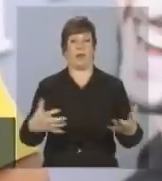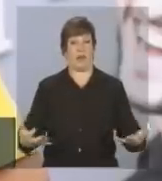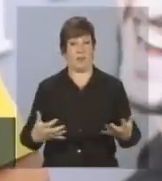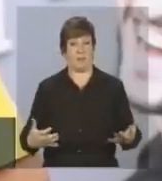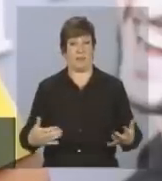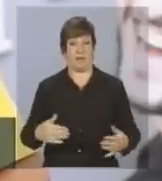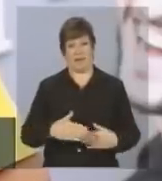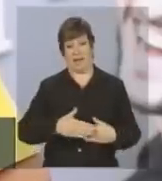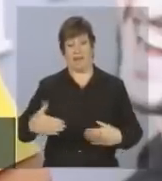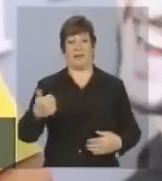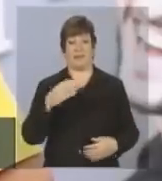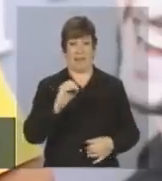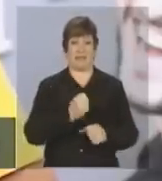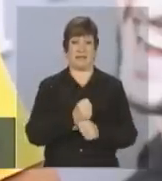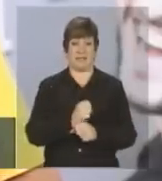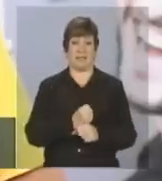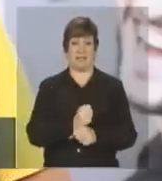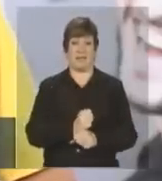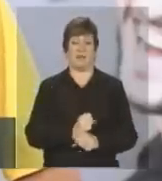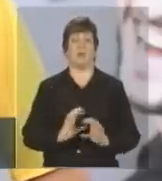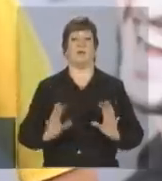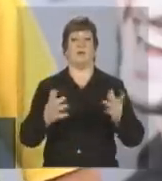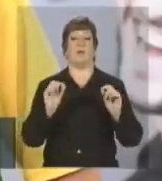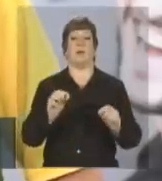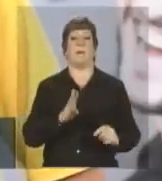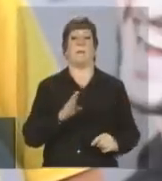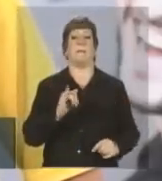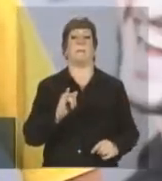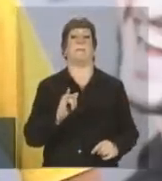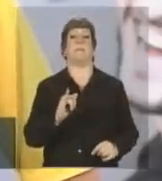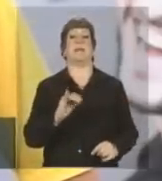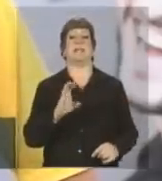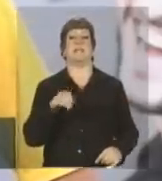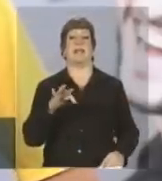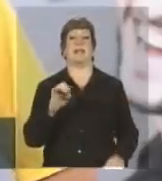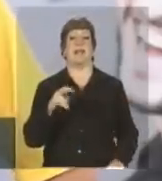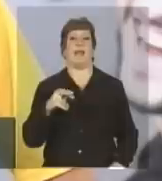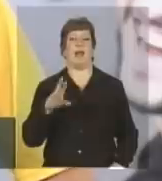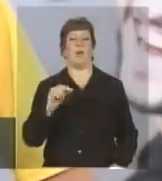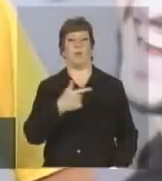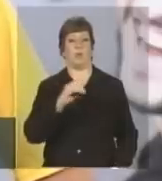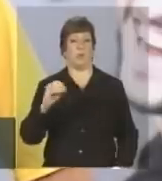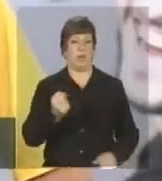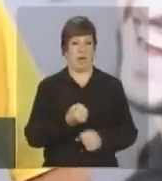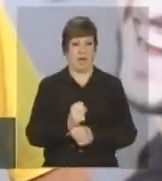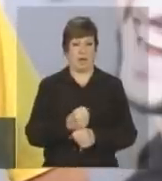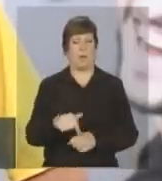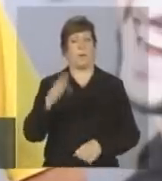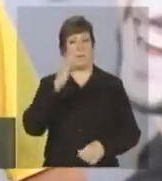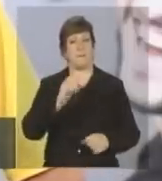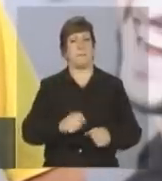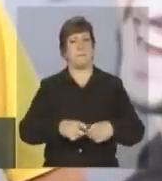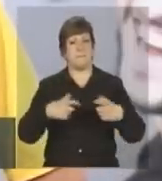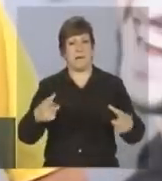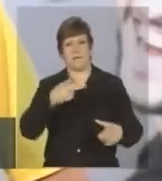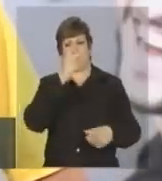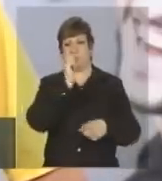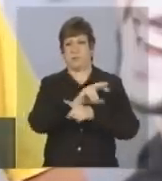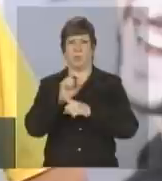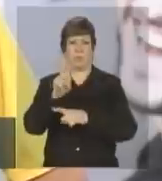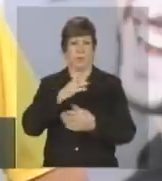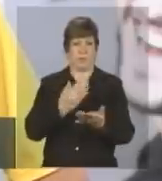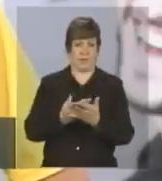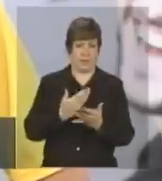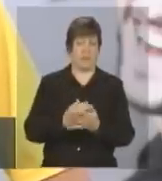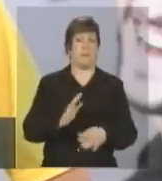anos, ao comemorar seu bicentenário como nação, sem dúvida alguma, o Brasil com mais gente na universidade, com